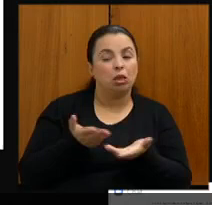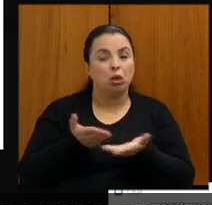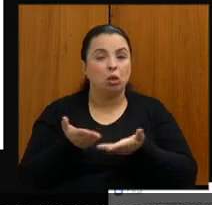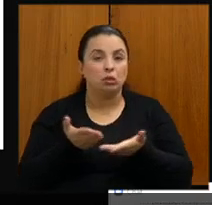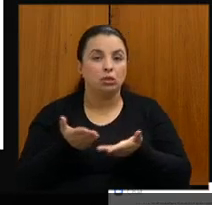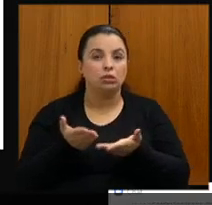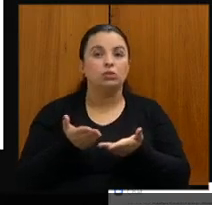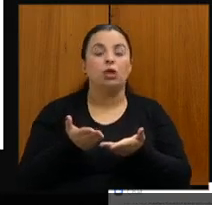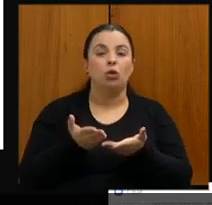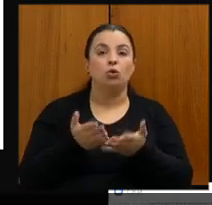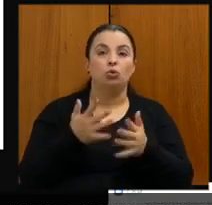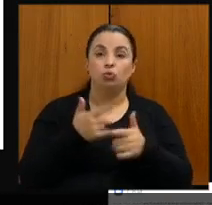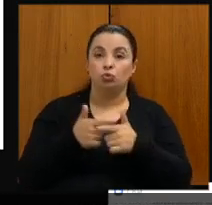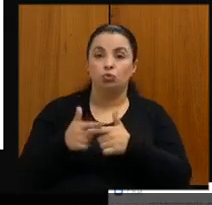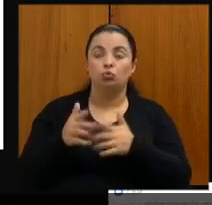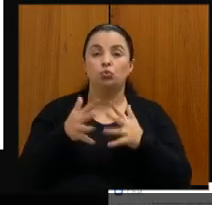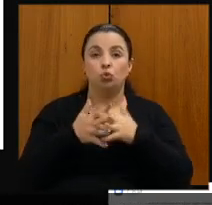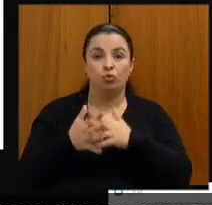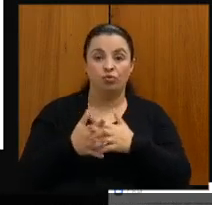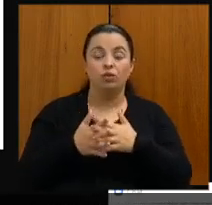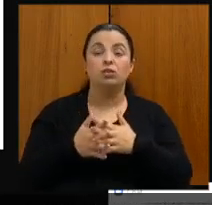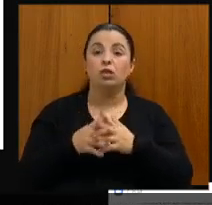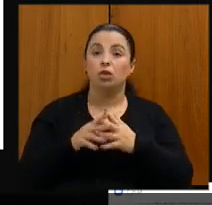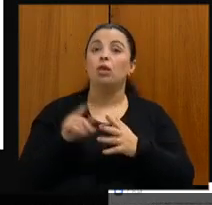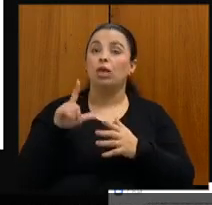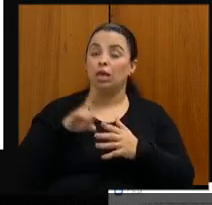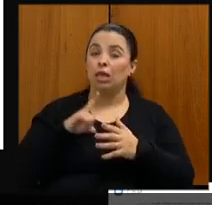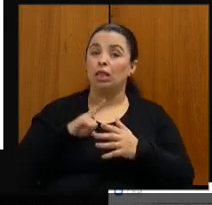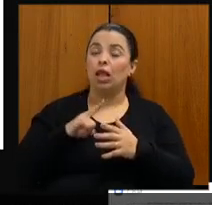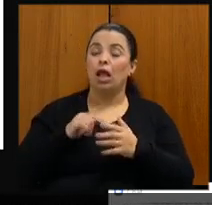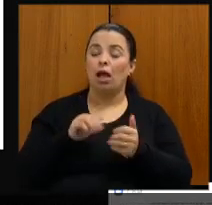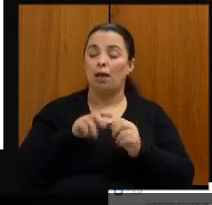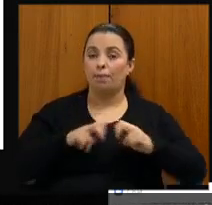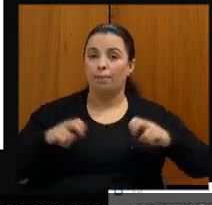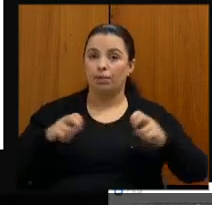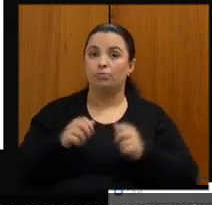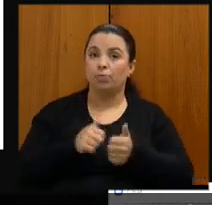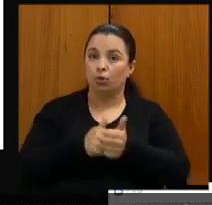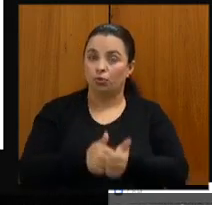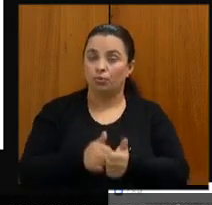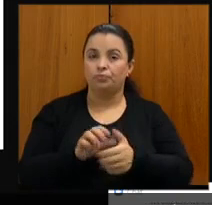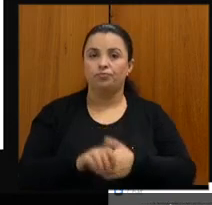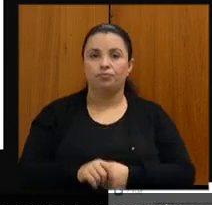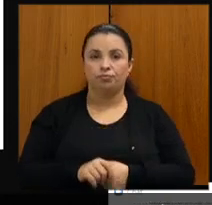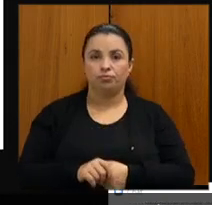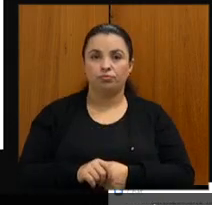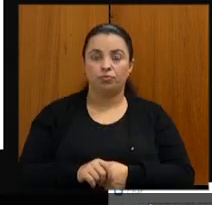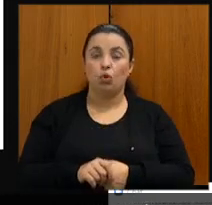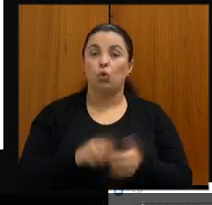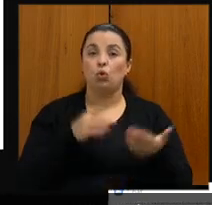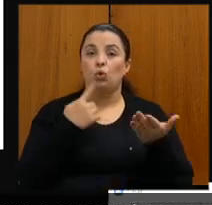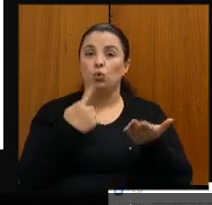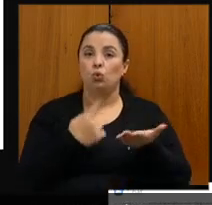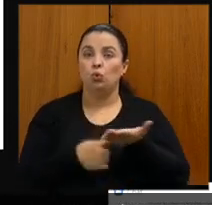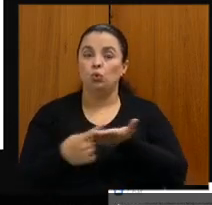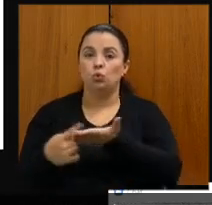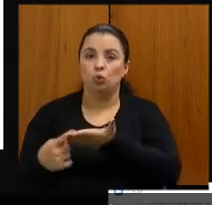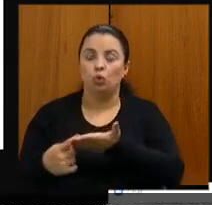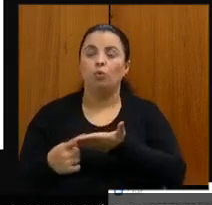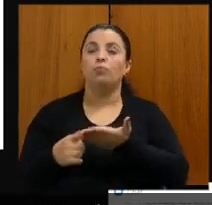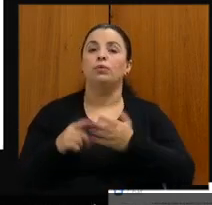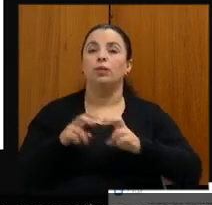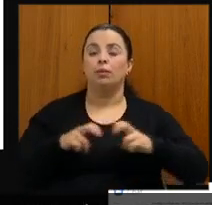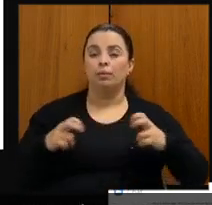em acompanhamento pela mesa a agenda da mesa e tem na equipe da mesa de